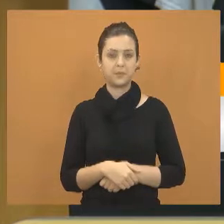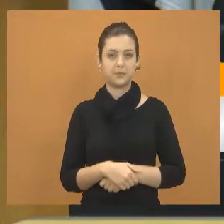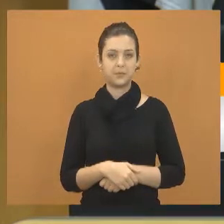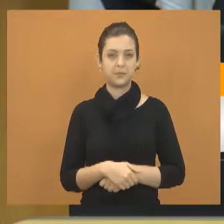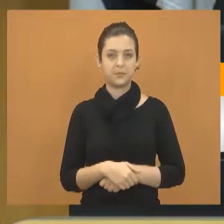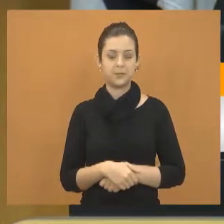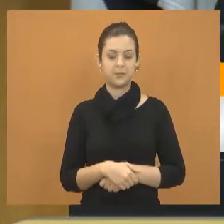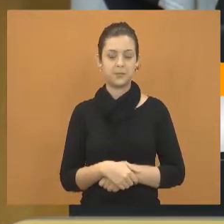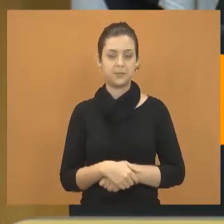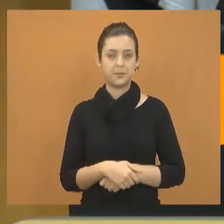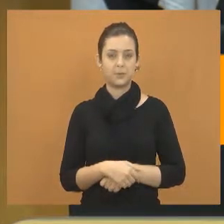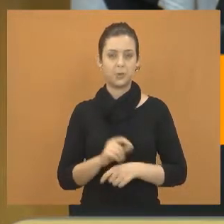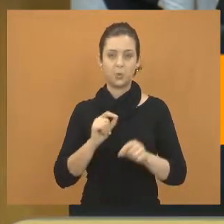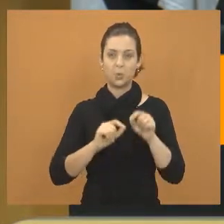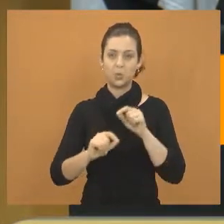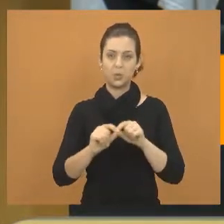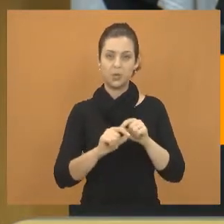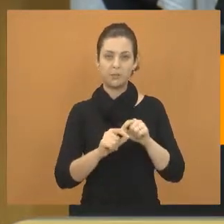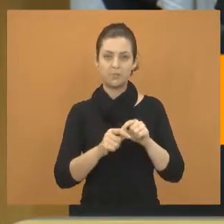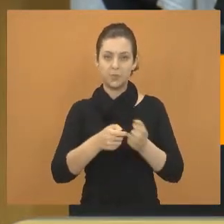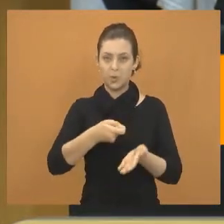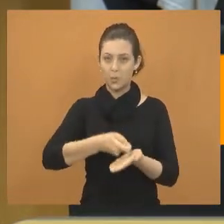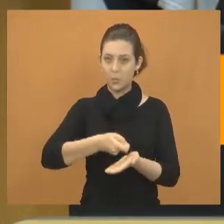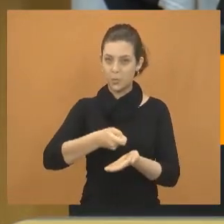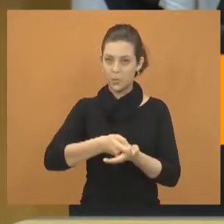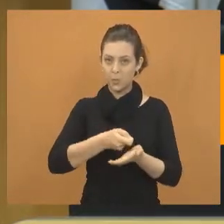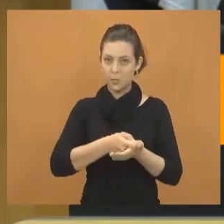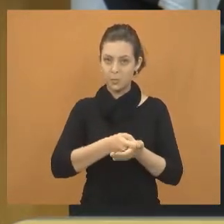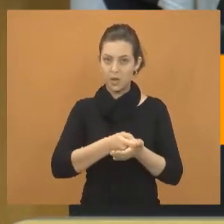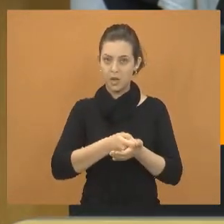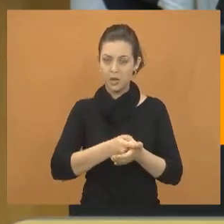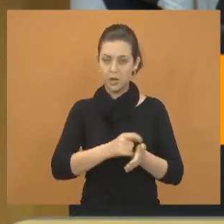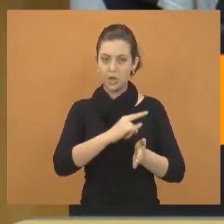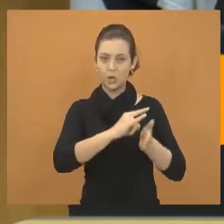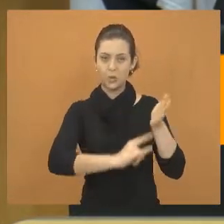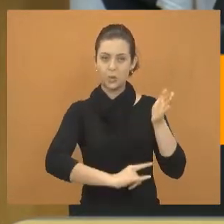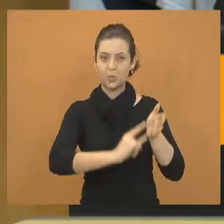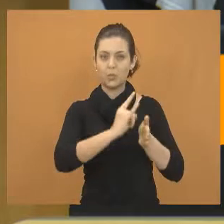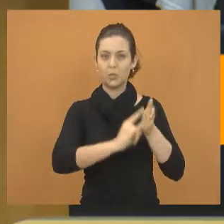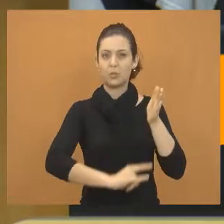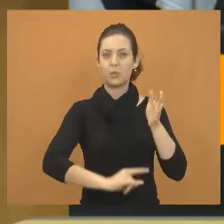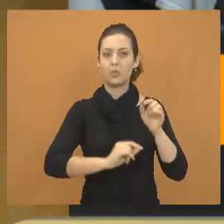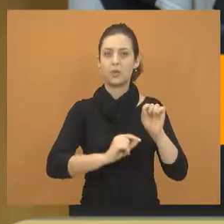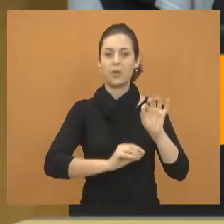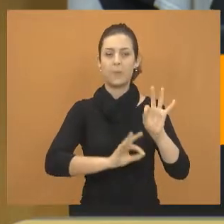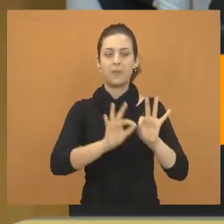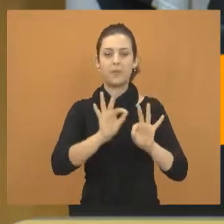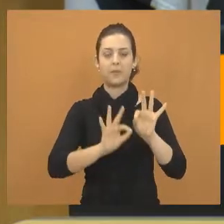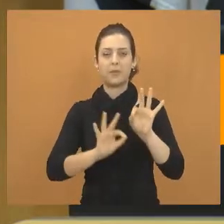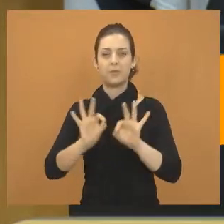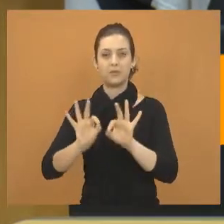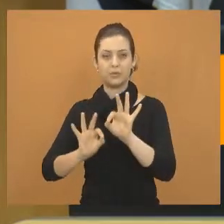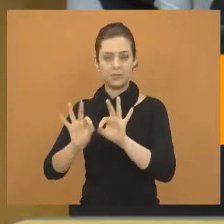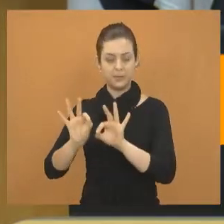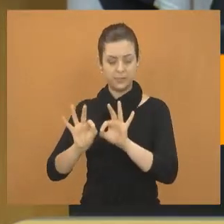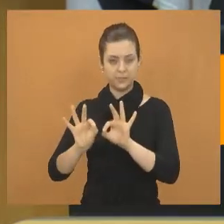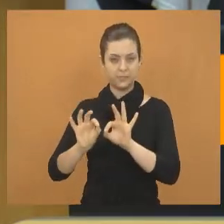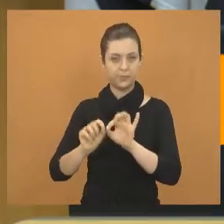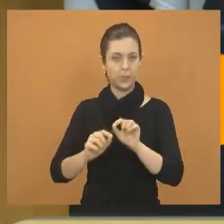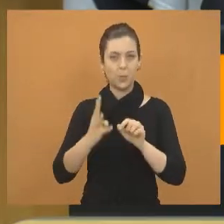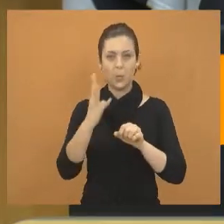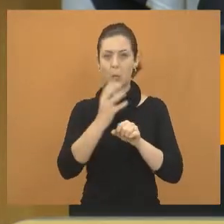que ele é obrigatório. Tá? Para quê? Para fazer um planejamento